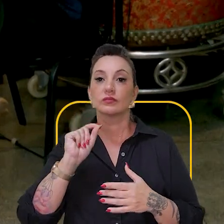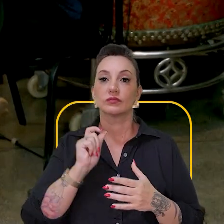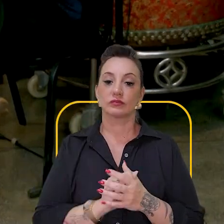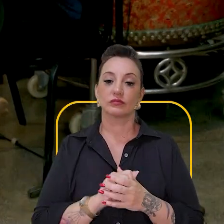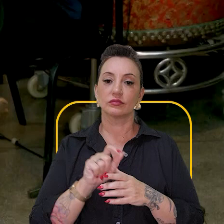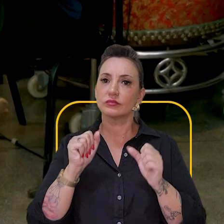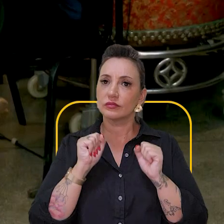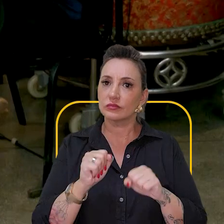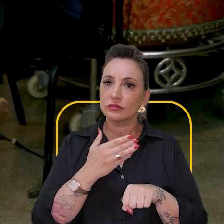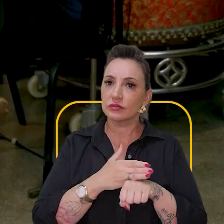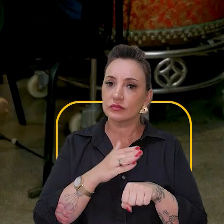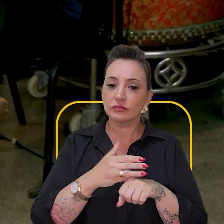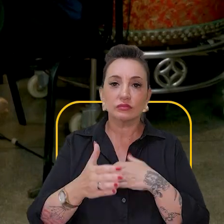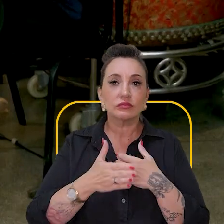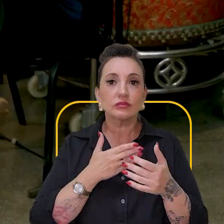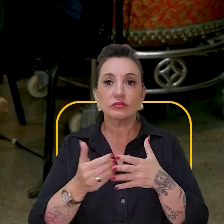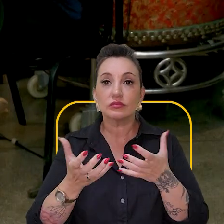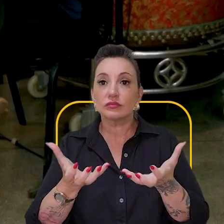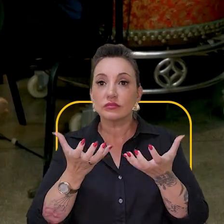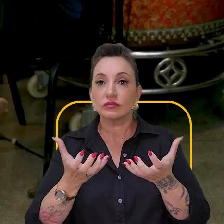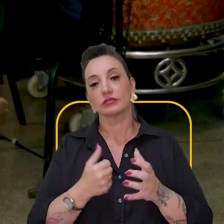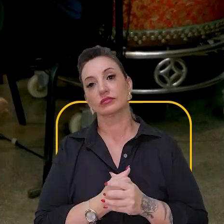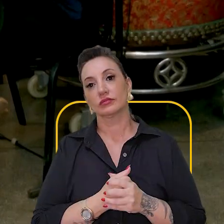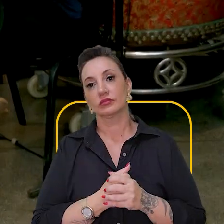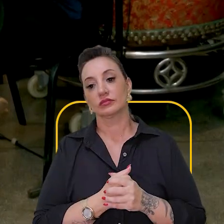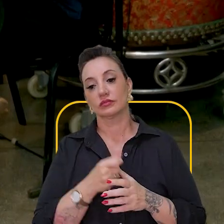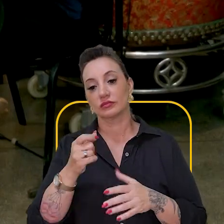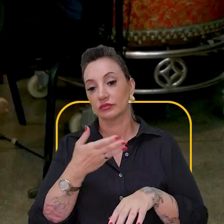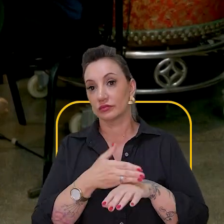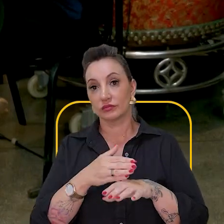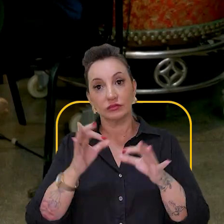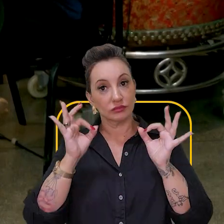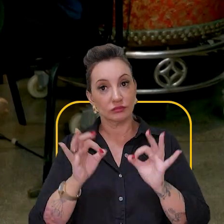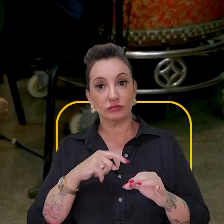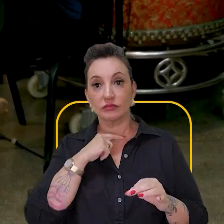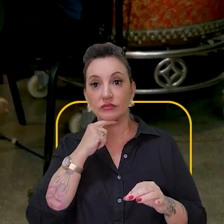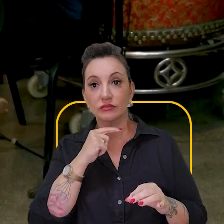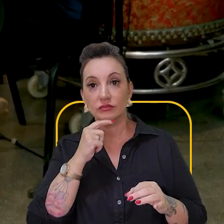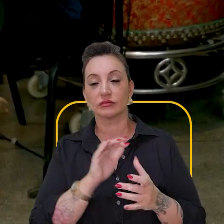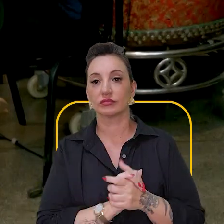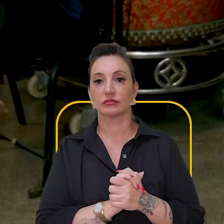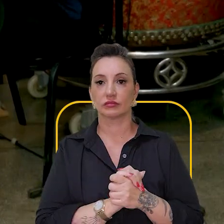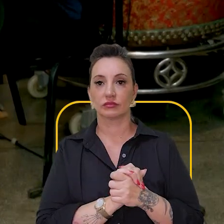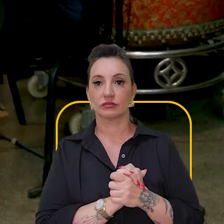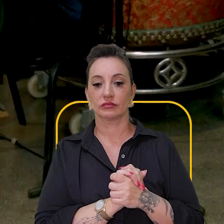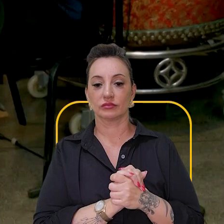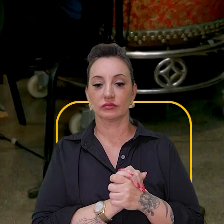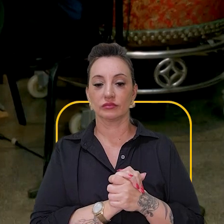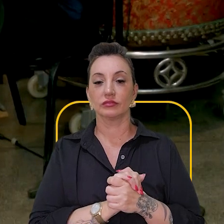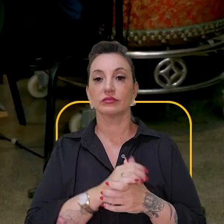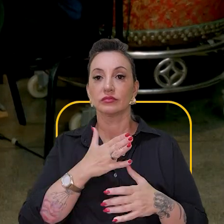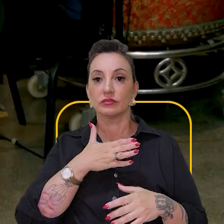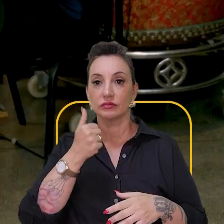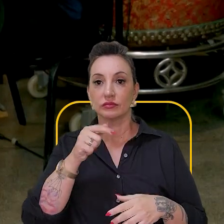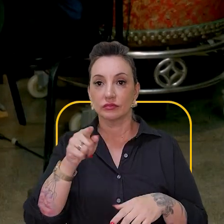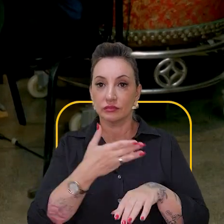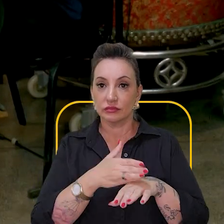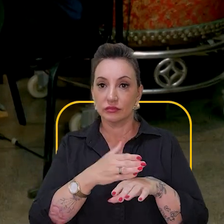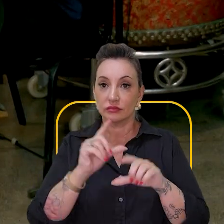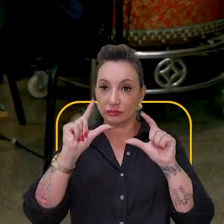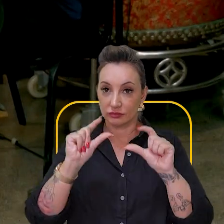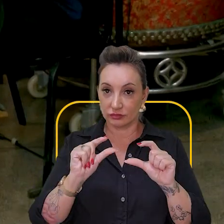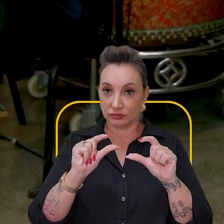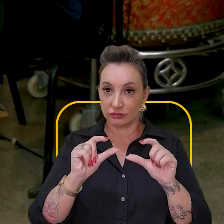que você pode treinar o quanto for se você não treinar correto não adianta uhum compensa mais você